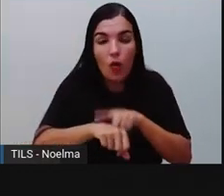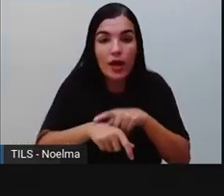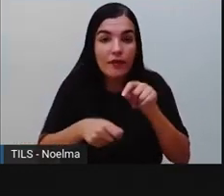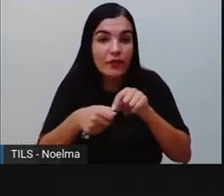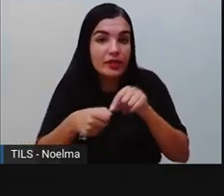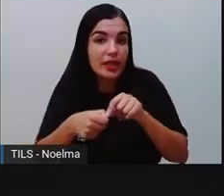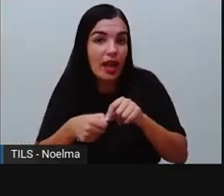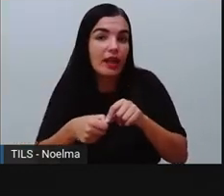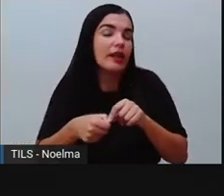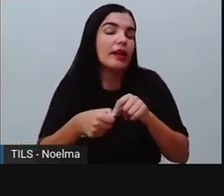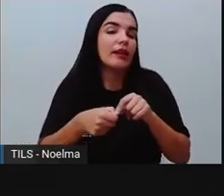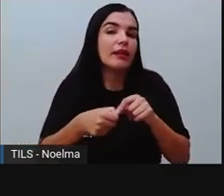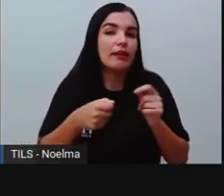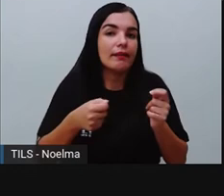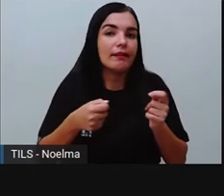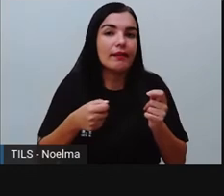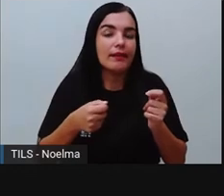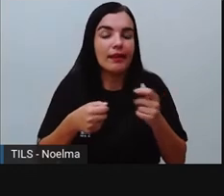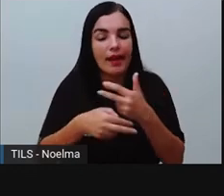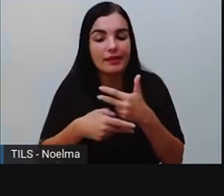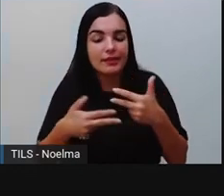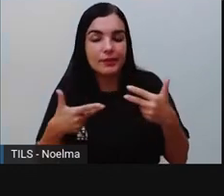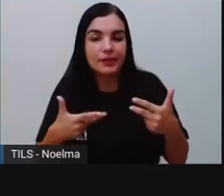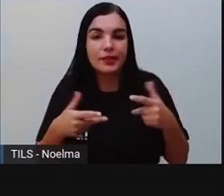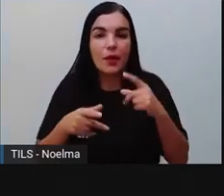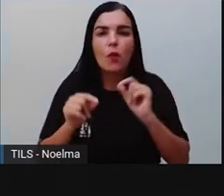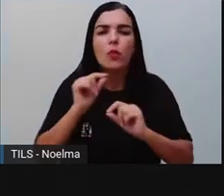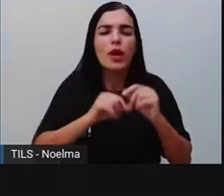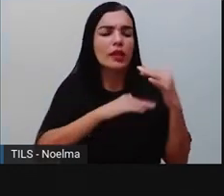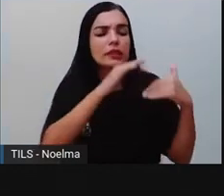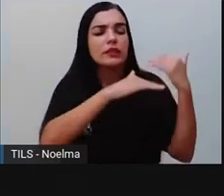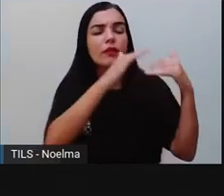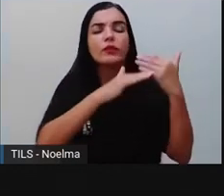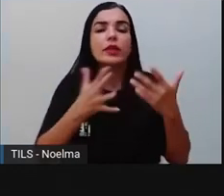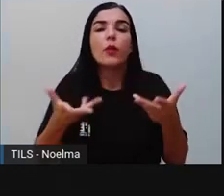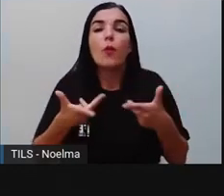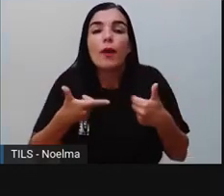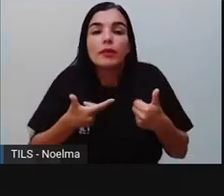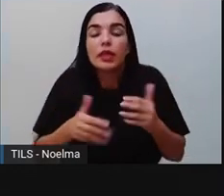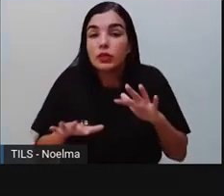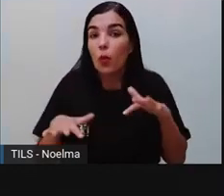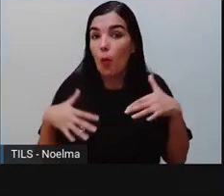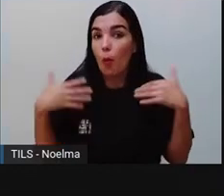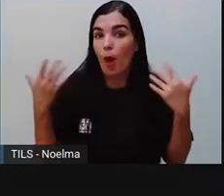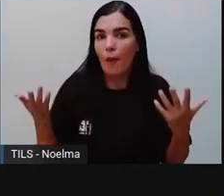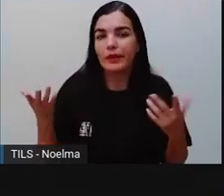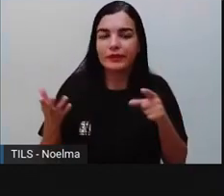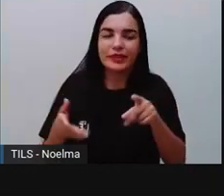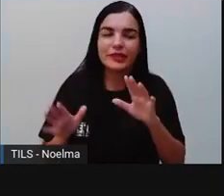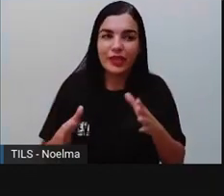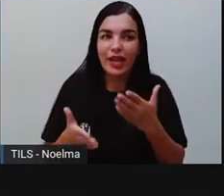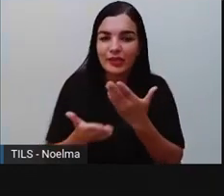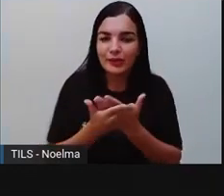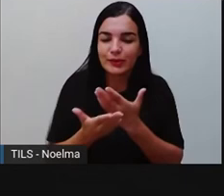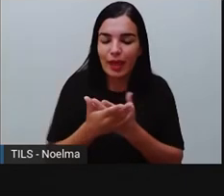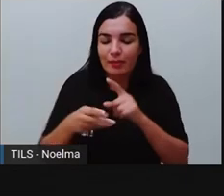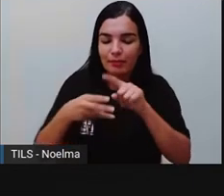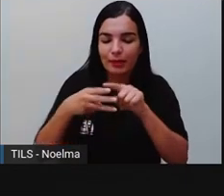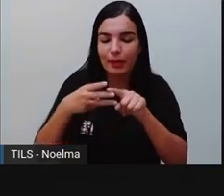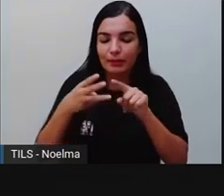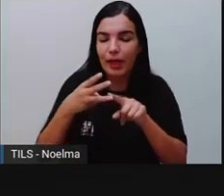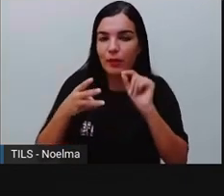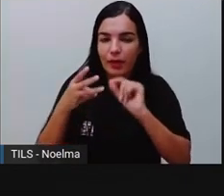poderia gerar desenvolvimento, né? Estaria desenvolvendo que tipo de habilidade, já que nós já estudamos já os três tipos de